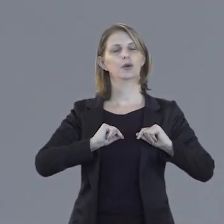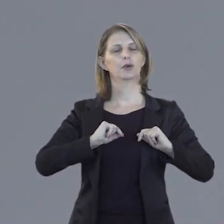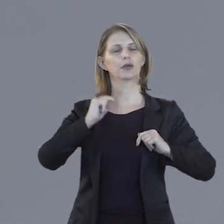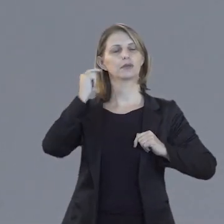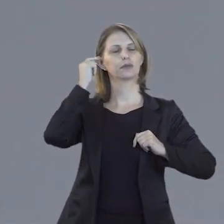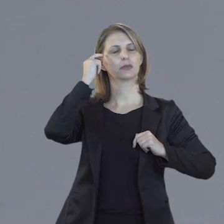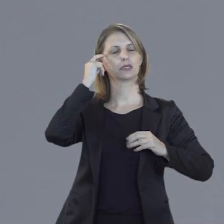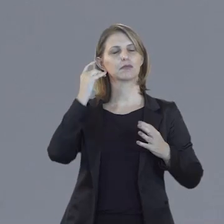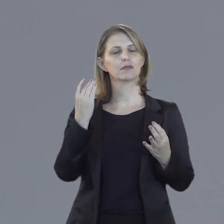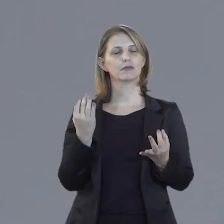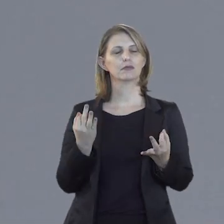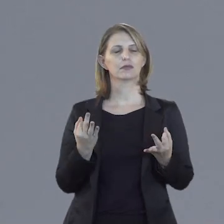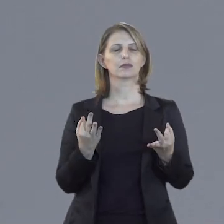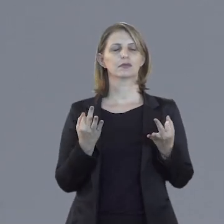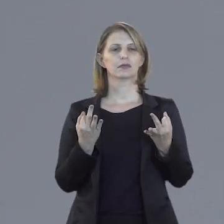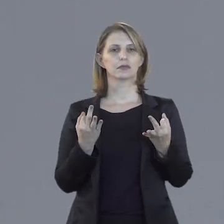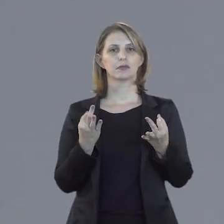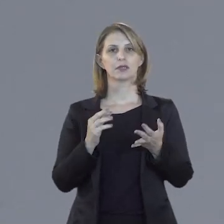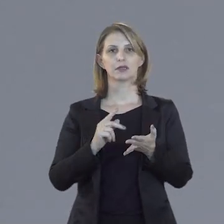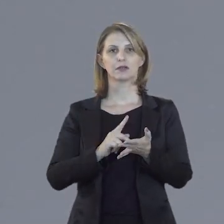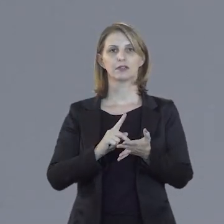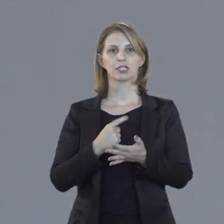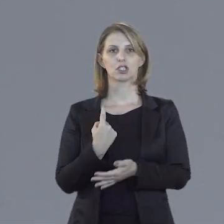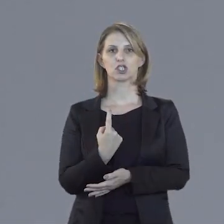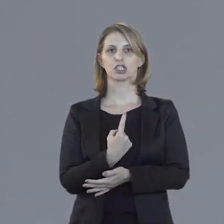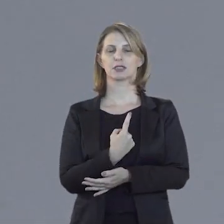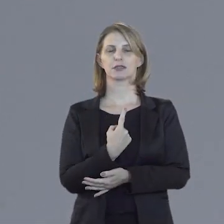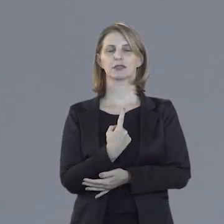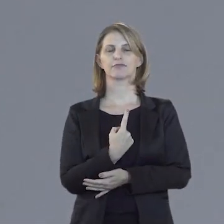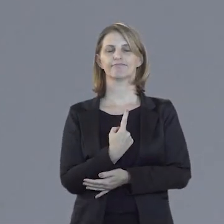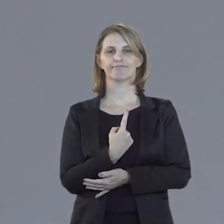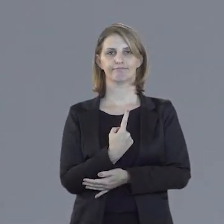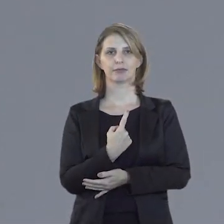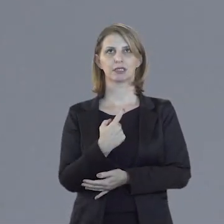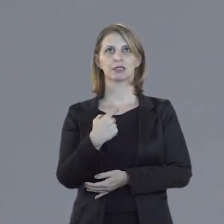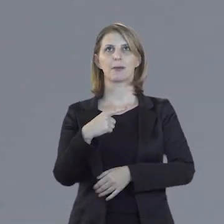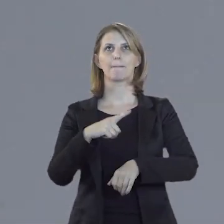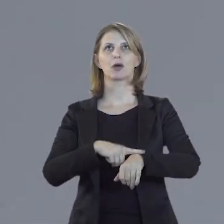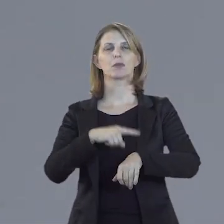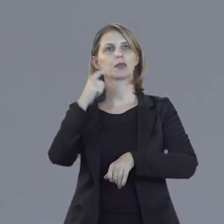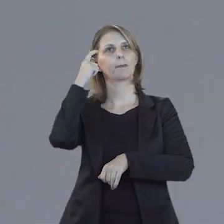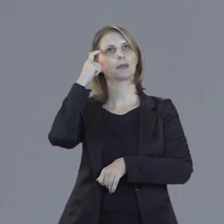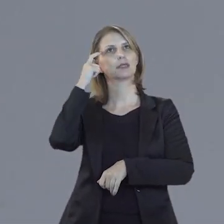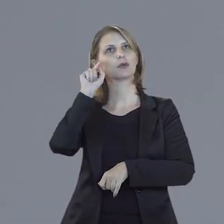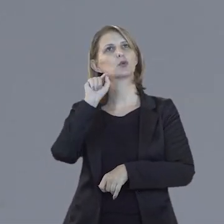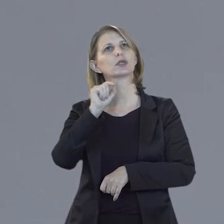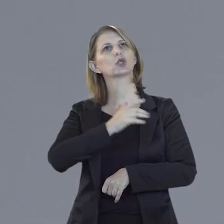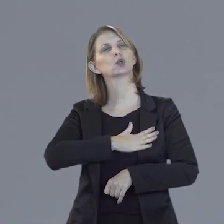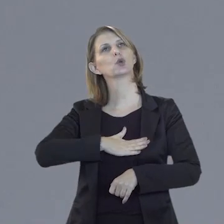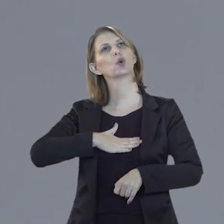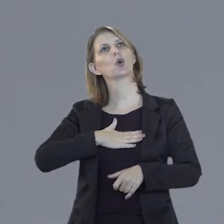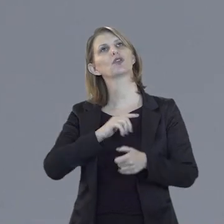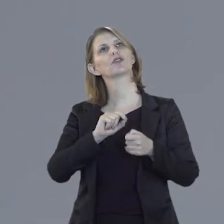parar, relaxar, meditar, ficar realmente sozinho